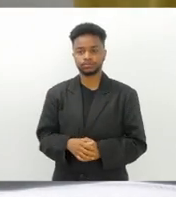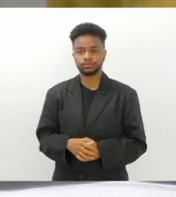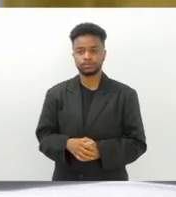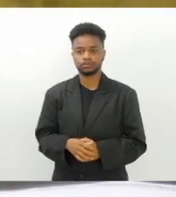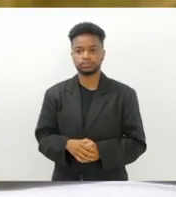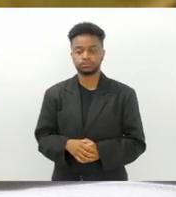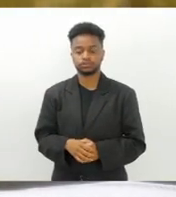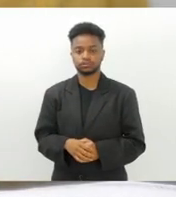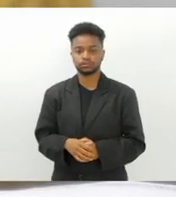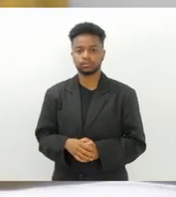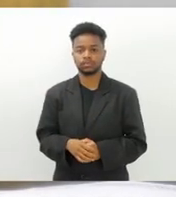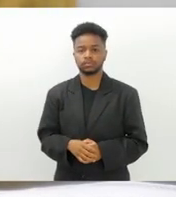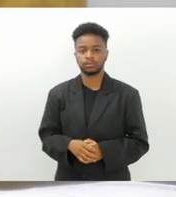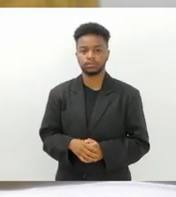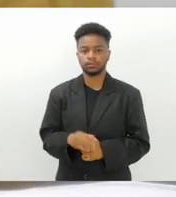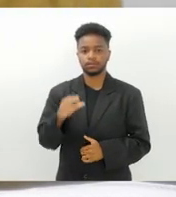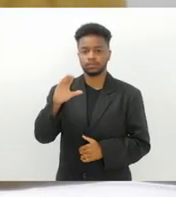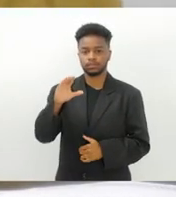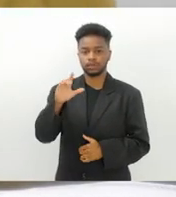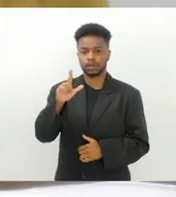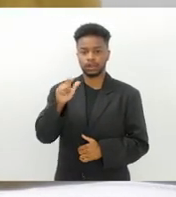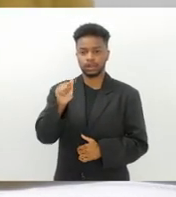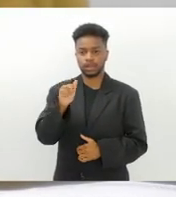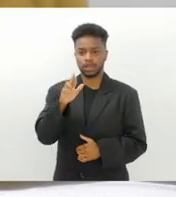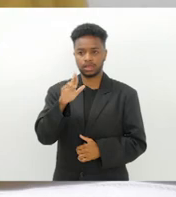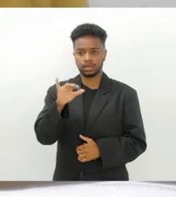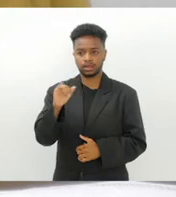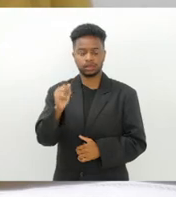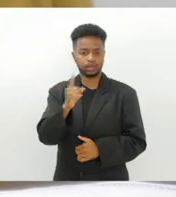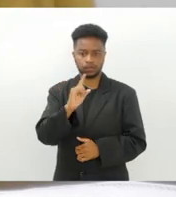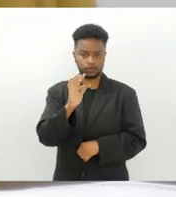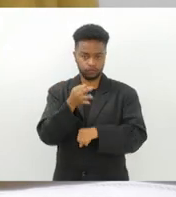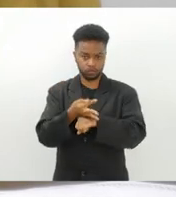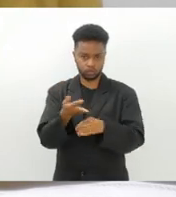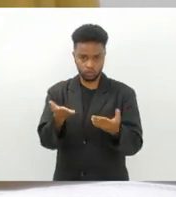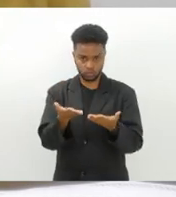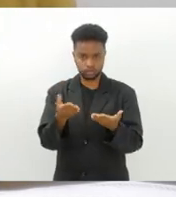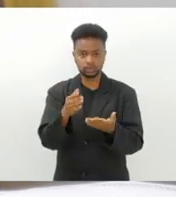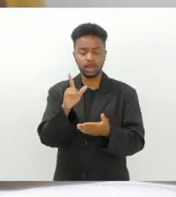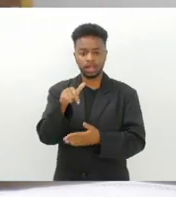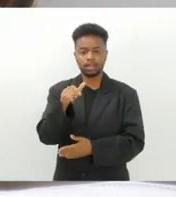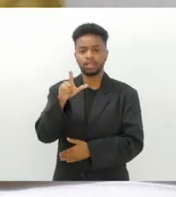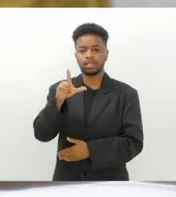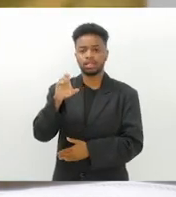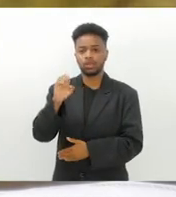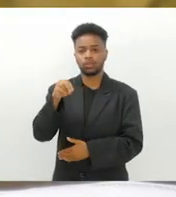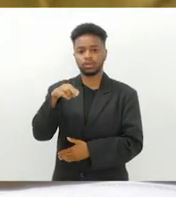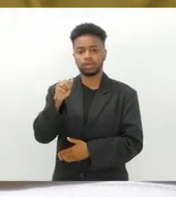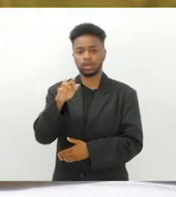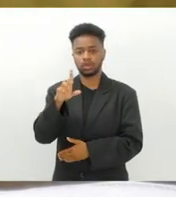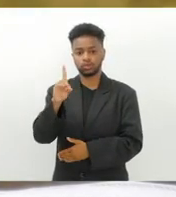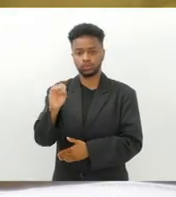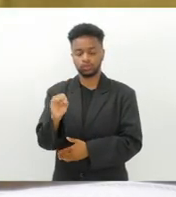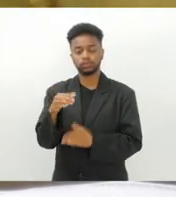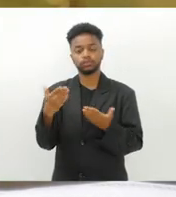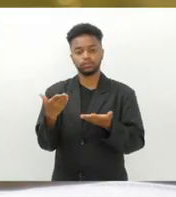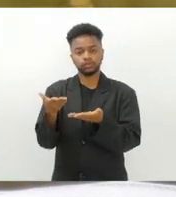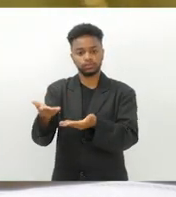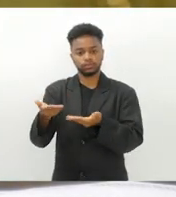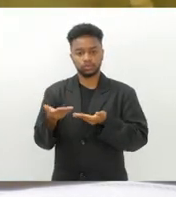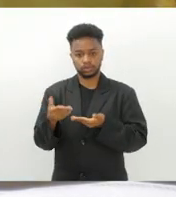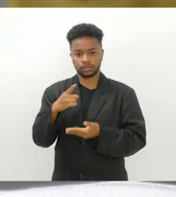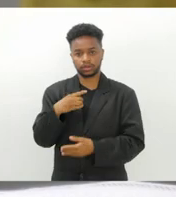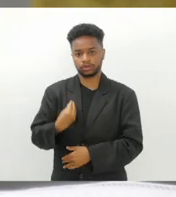A primeira é a doutora Clélia Cristina. Não, ela não está aqui. É o doutor Leonardo. Então, vamos chamar, que está aqui